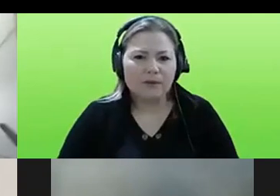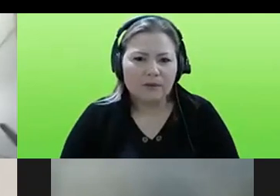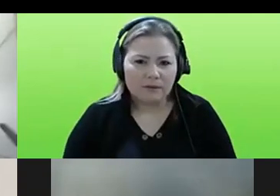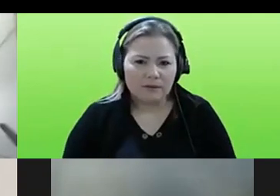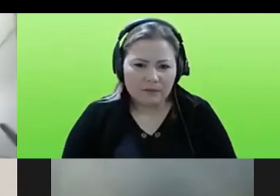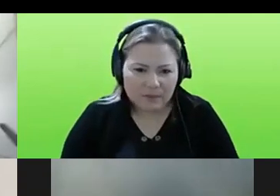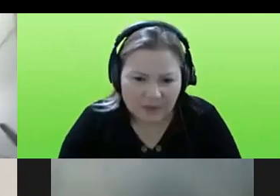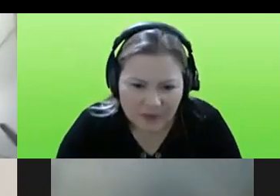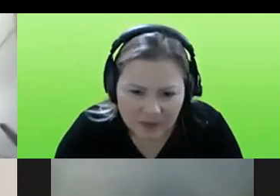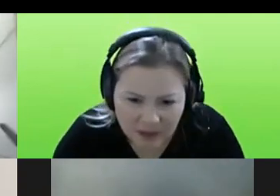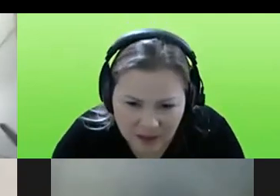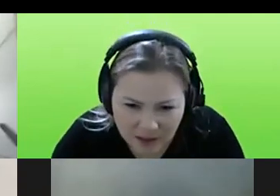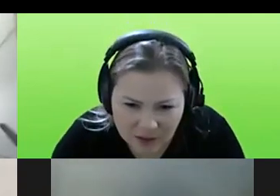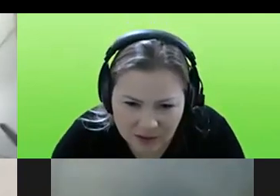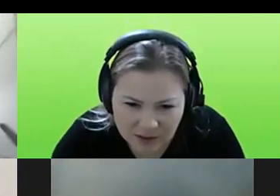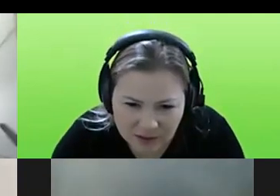Maurício.